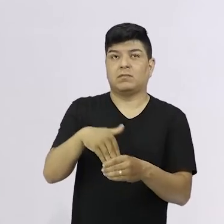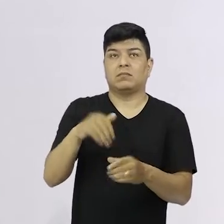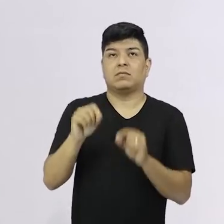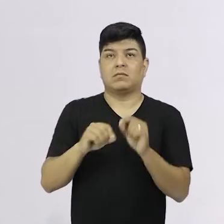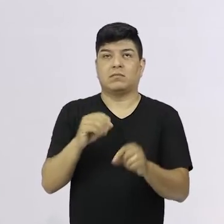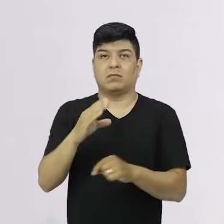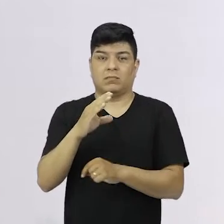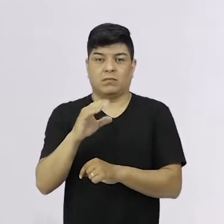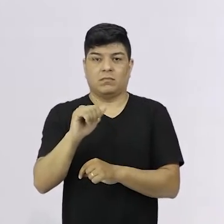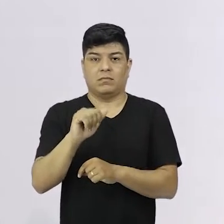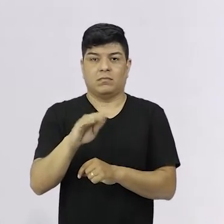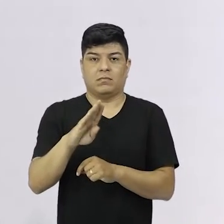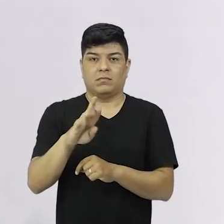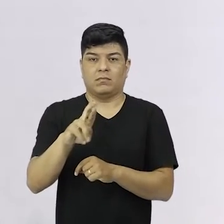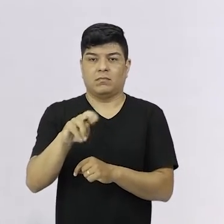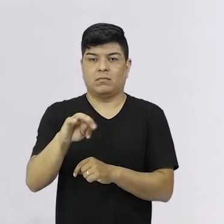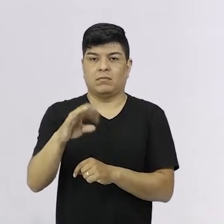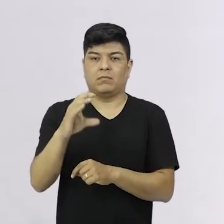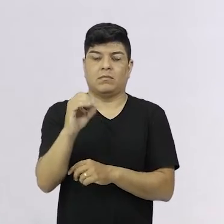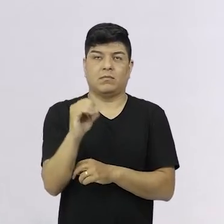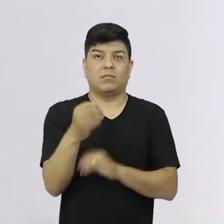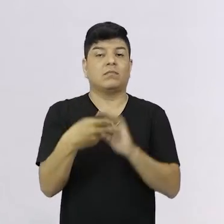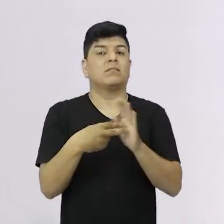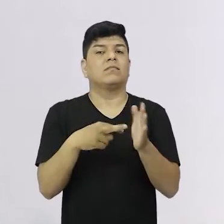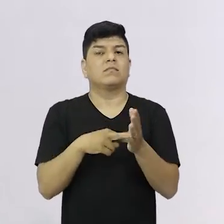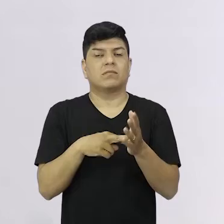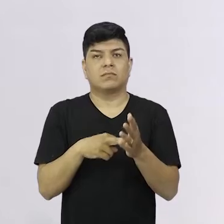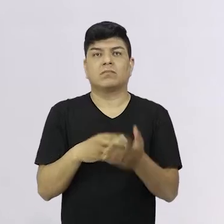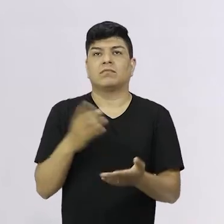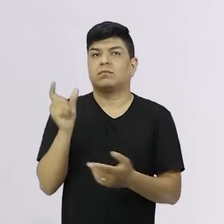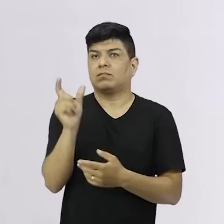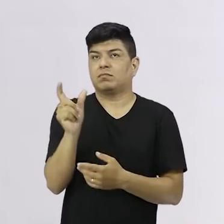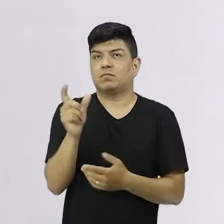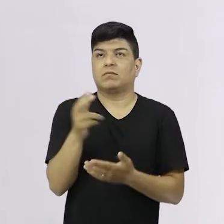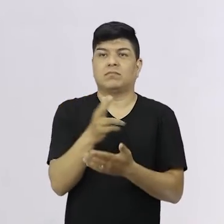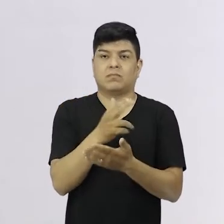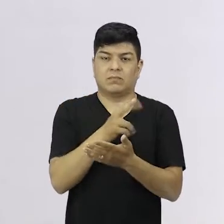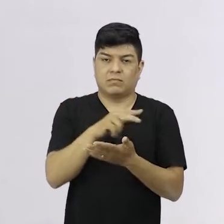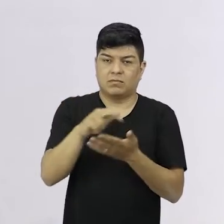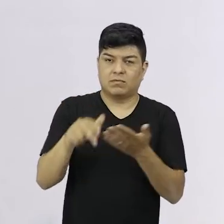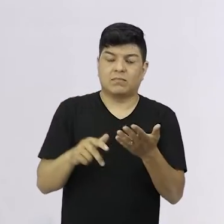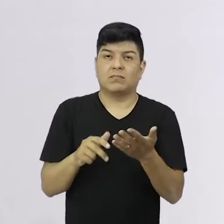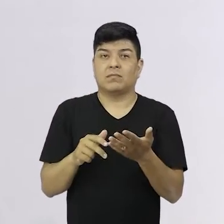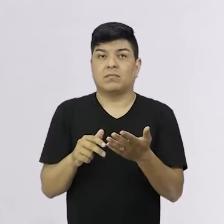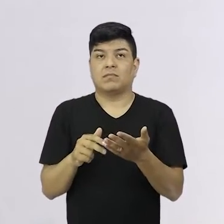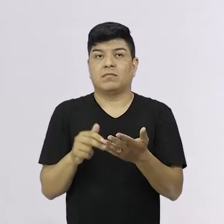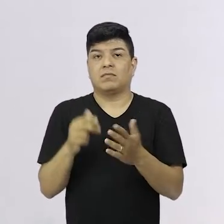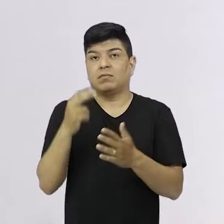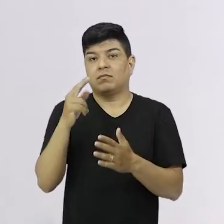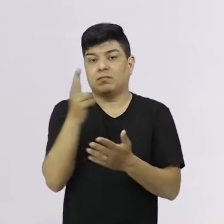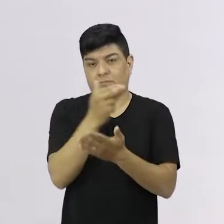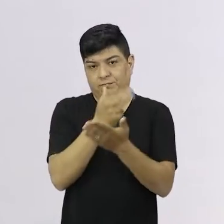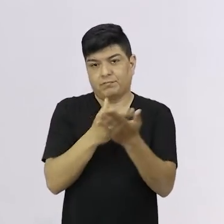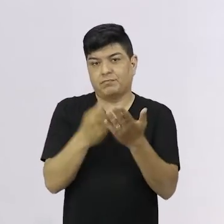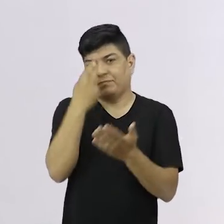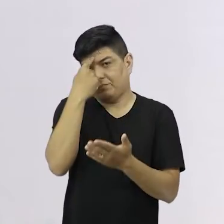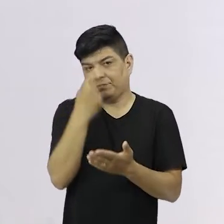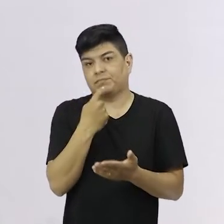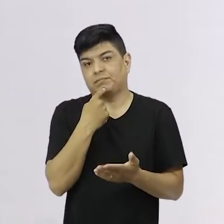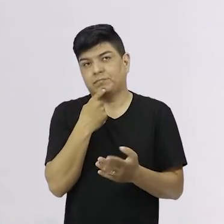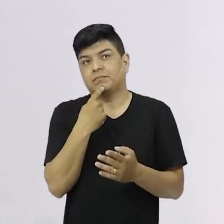de cabresto, né? O que significa isso, pessoal? A gente tem várias charges, né, que mostram aí esse